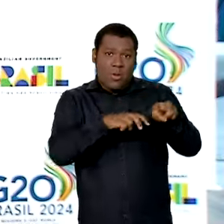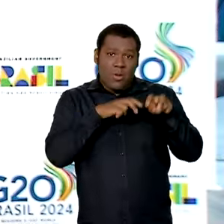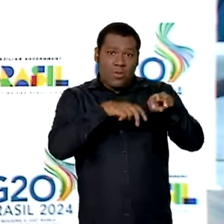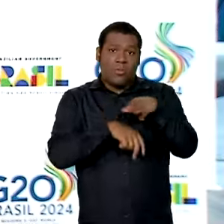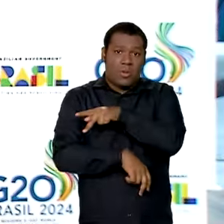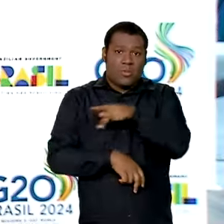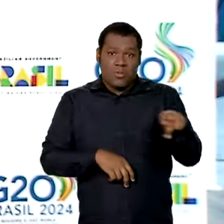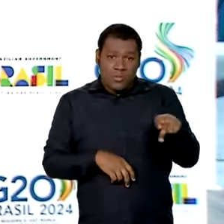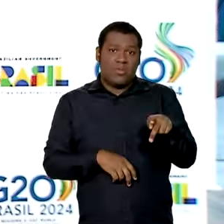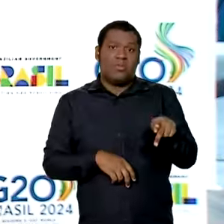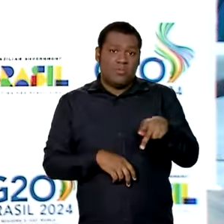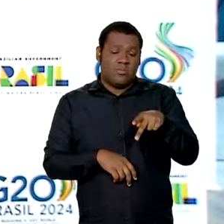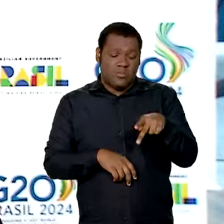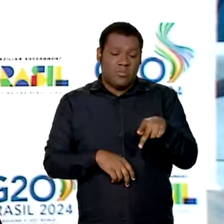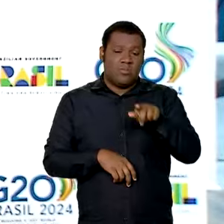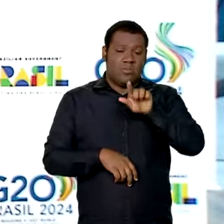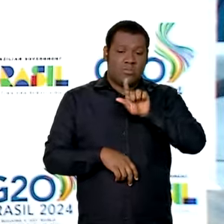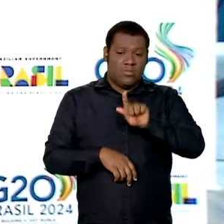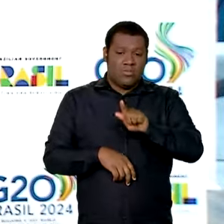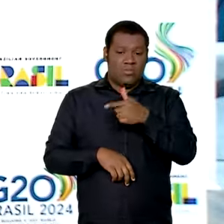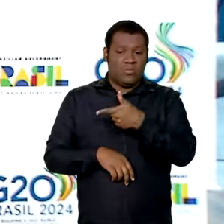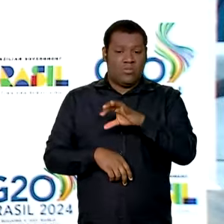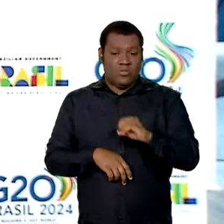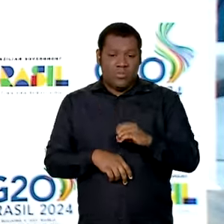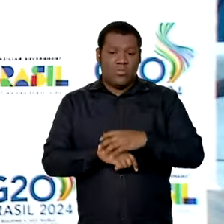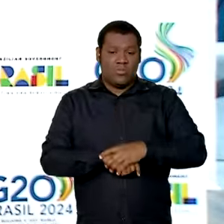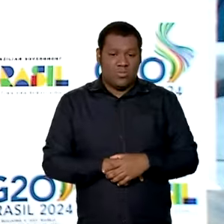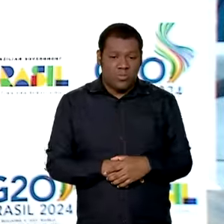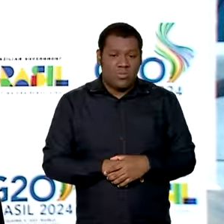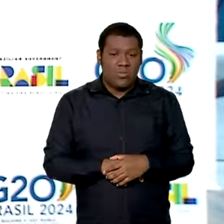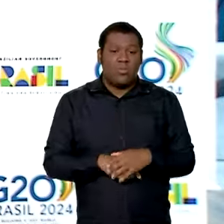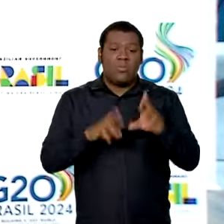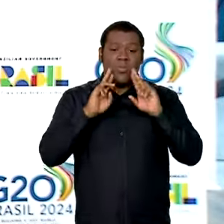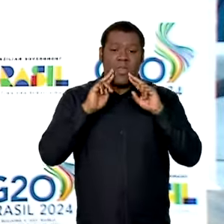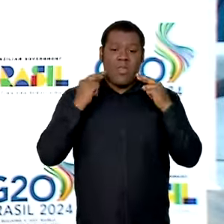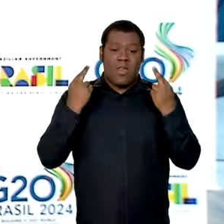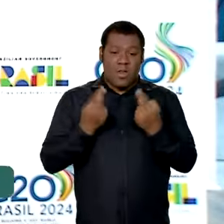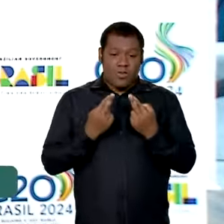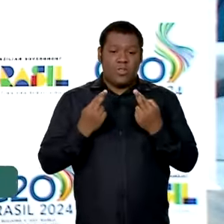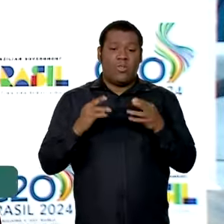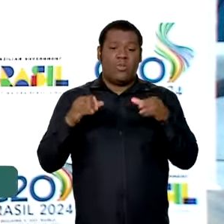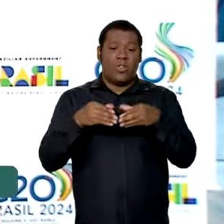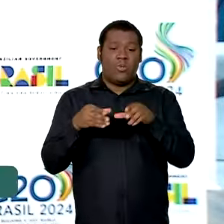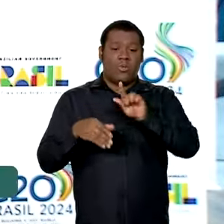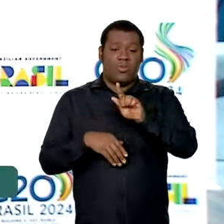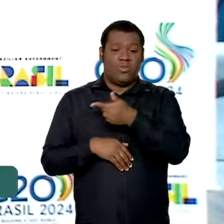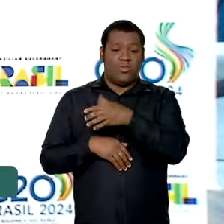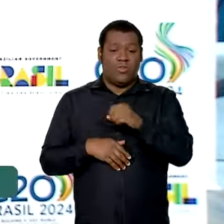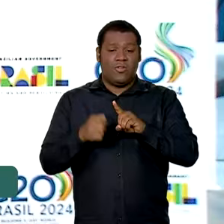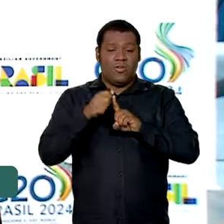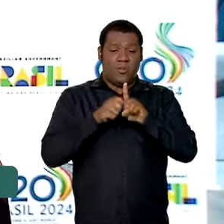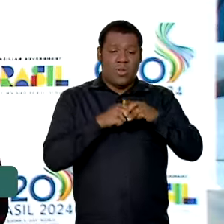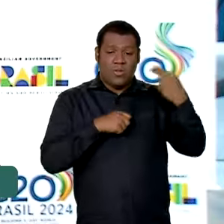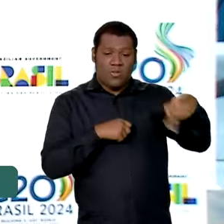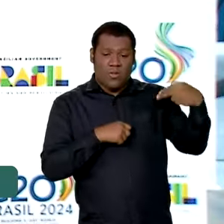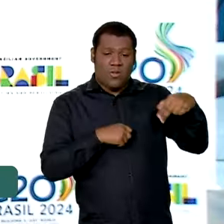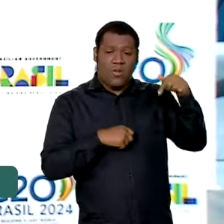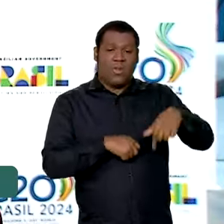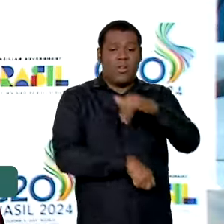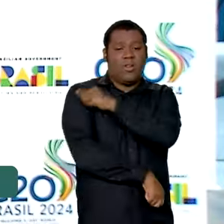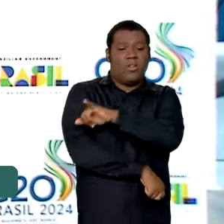Brasileira do G20 e é uma preparatória para a reunião da cúpula que será em novembro no Rio de Janeiro,